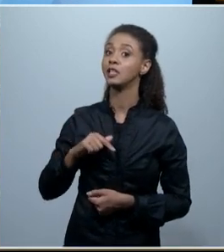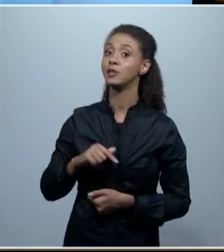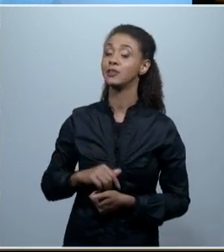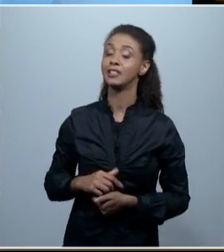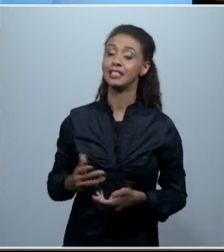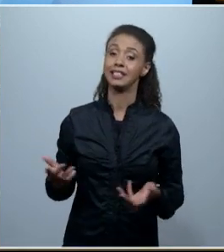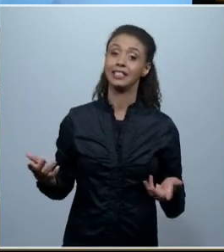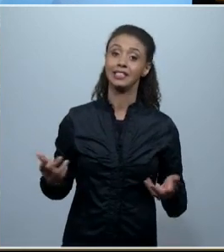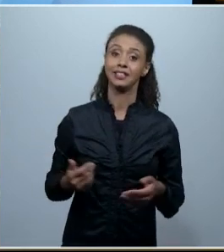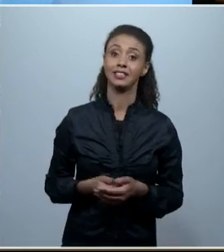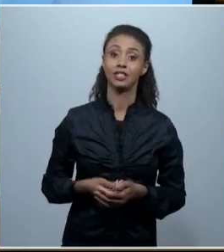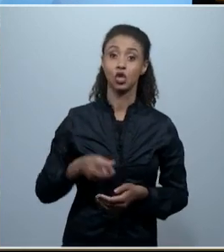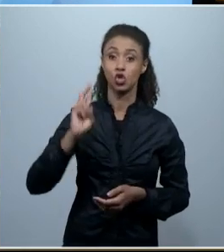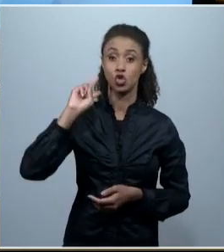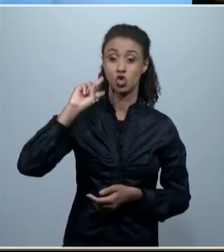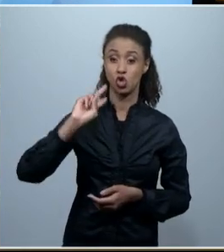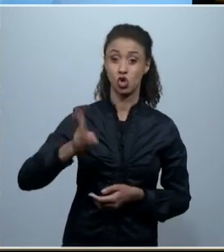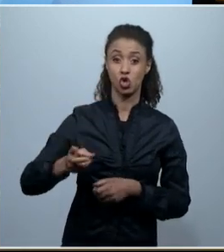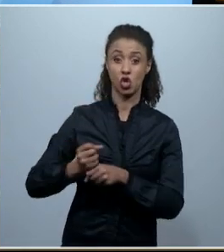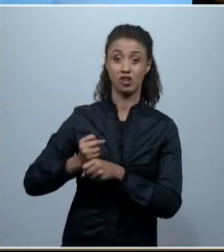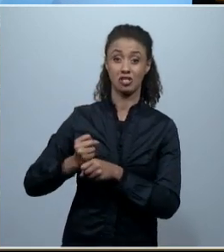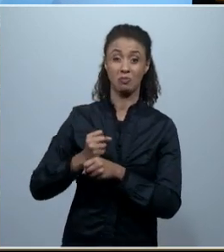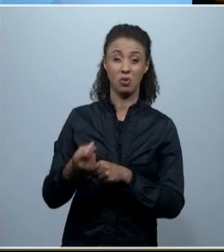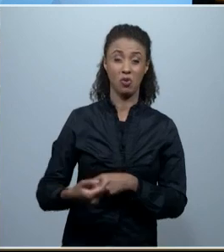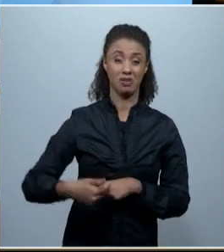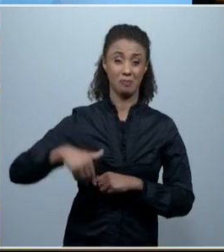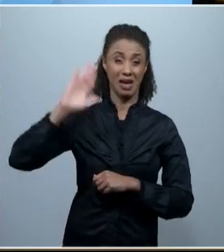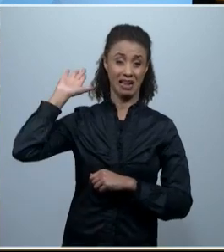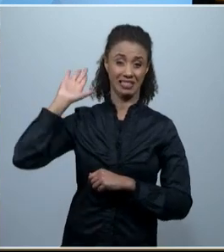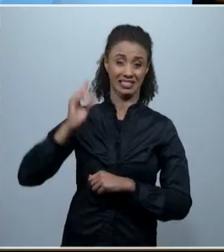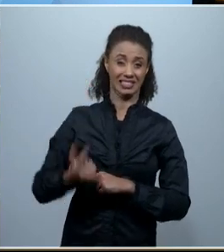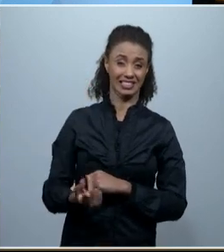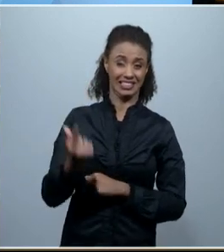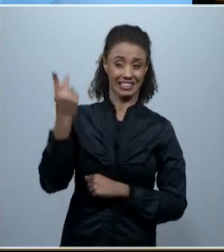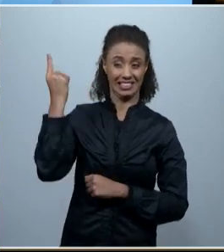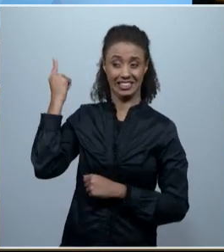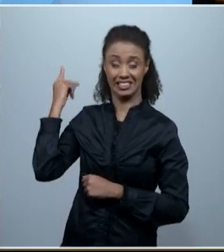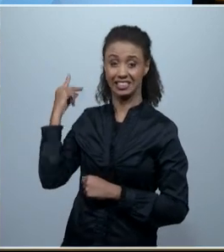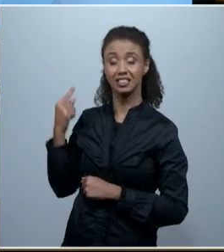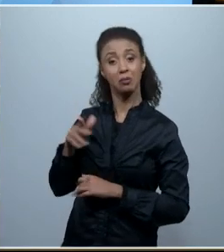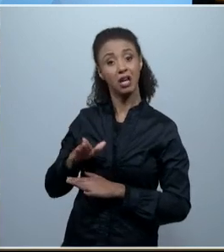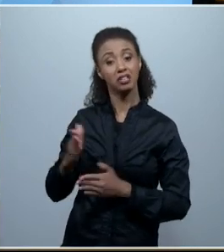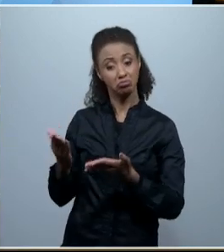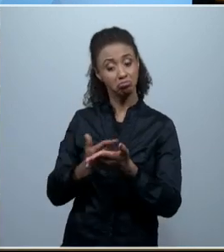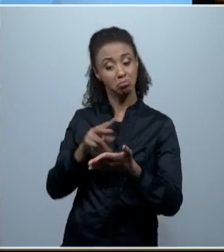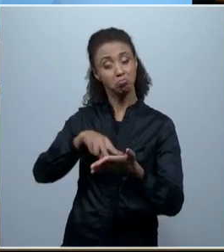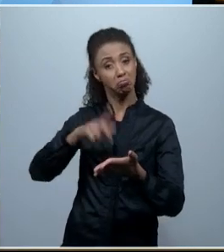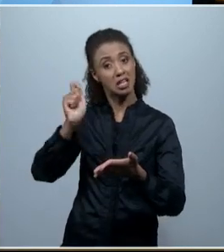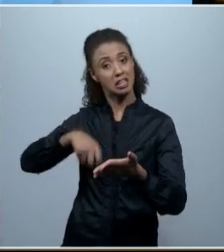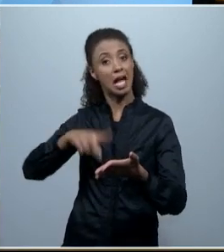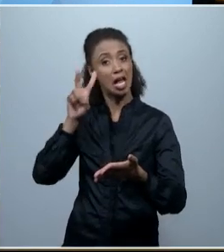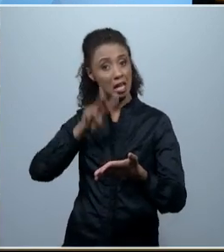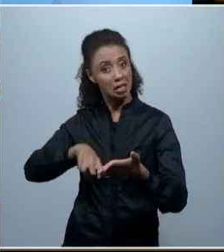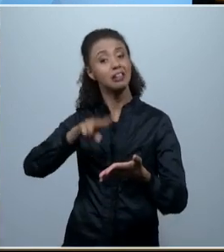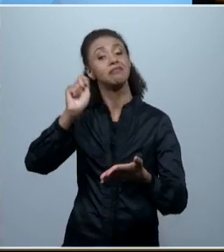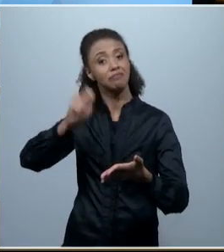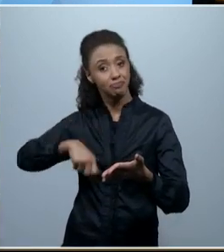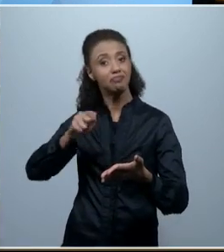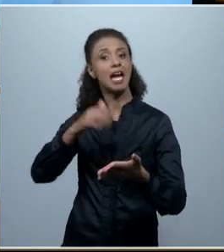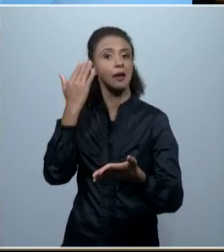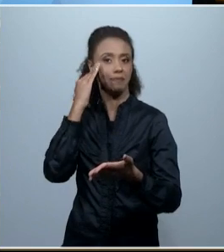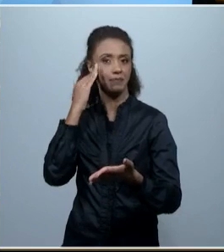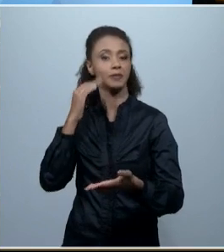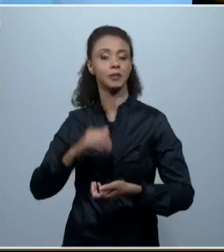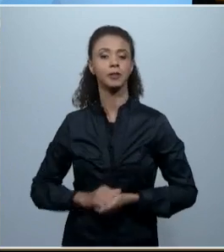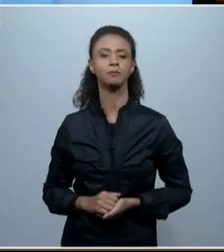mais de dois mil anos escrito e ainda assim bastante legível bastante compreensível então deixa eu tinha eu tinha separado um